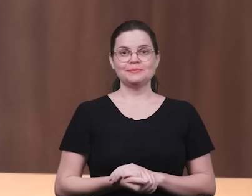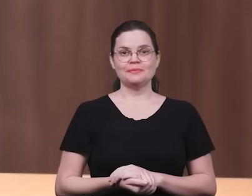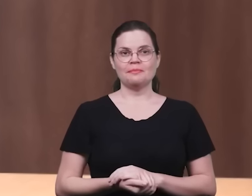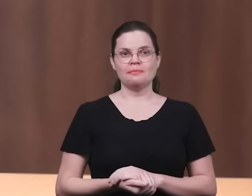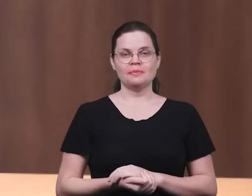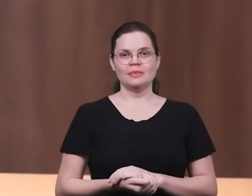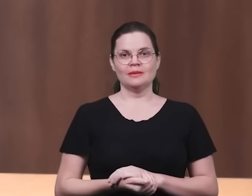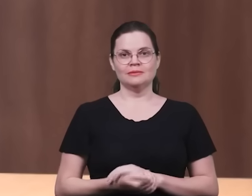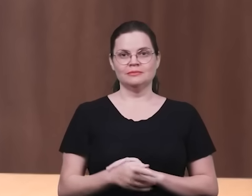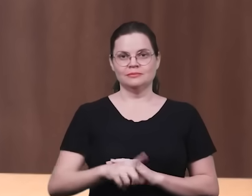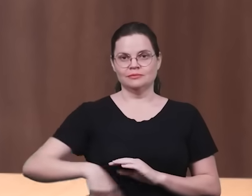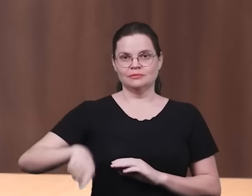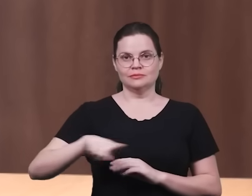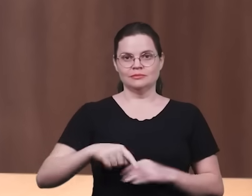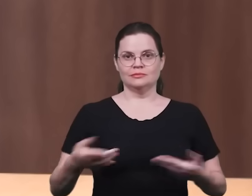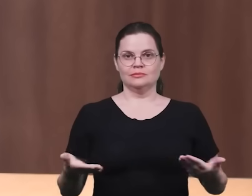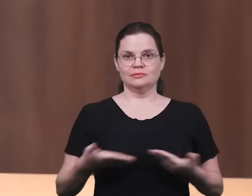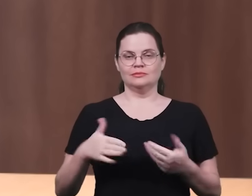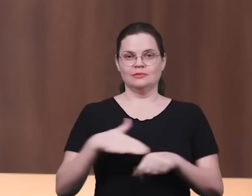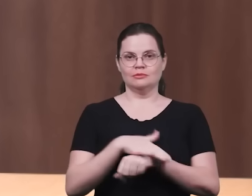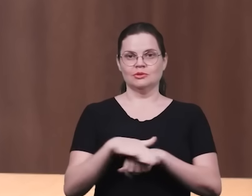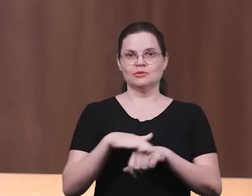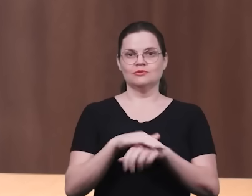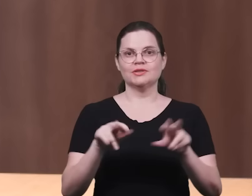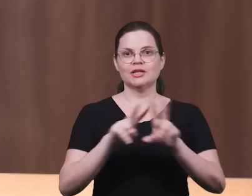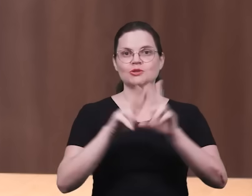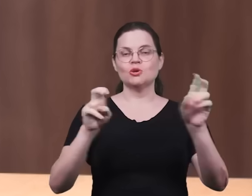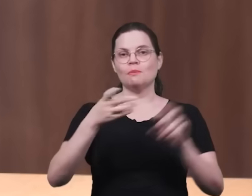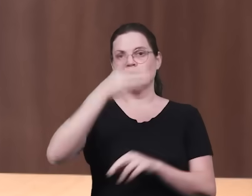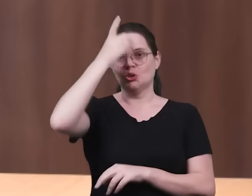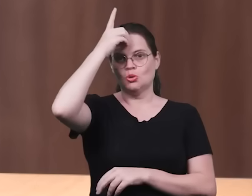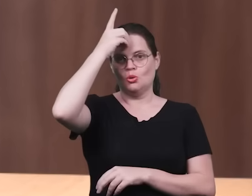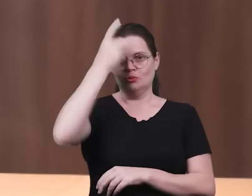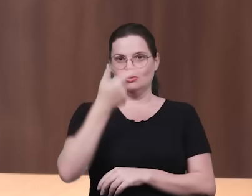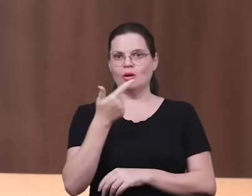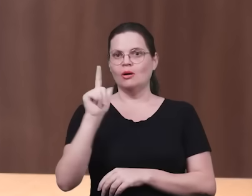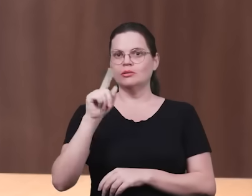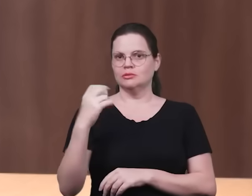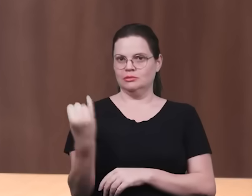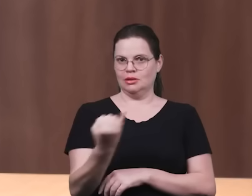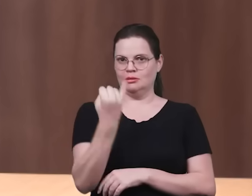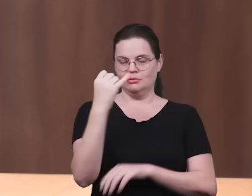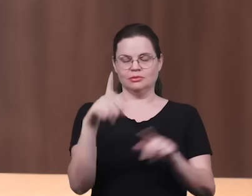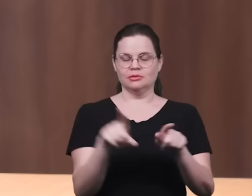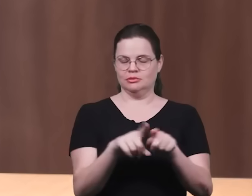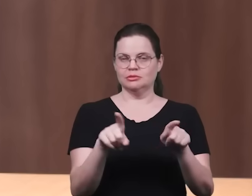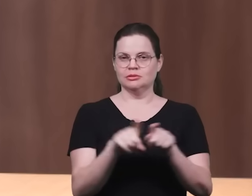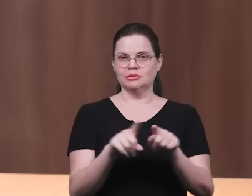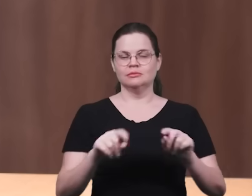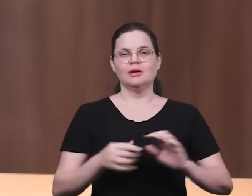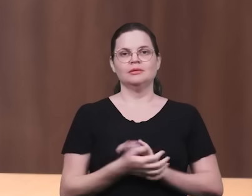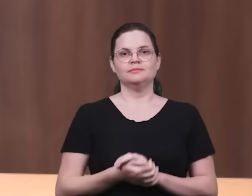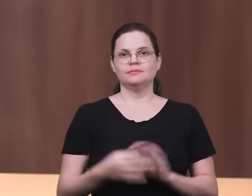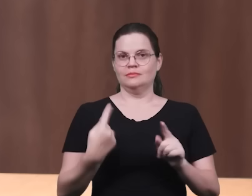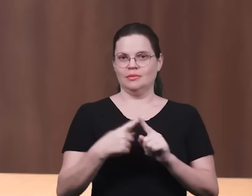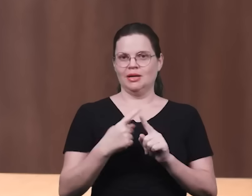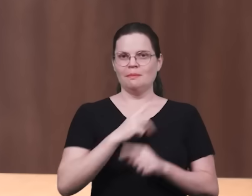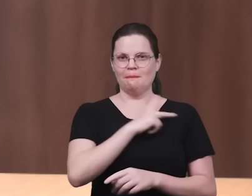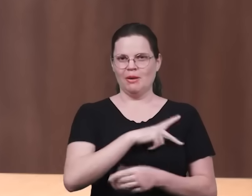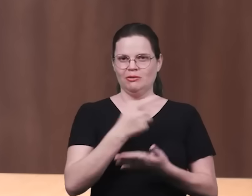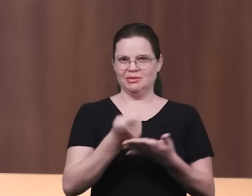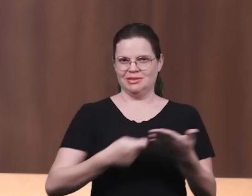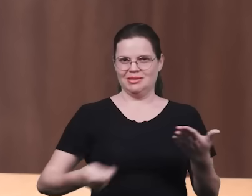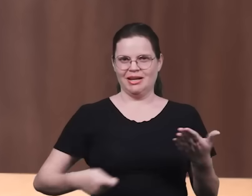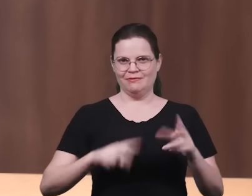vamos hoje abordar um outro dom muito importante na relação que Paulo coloca ali,